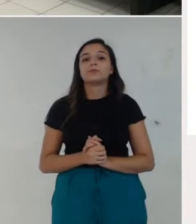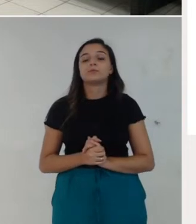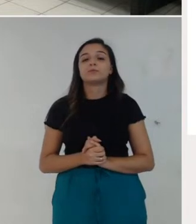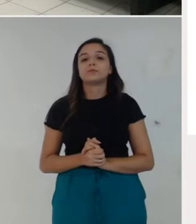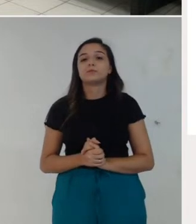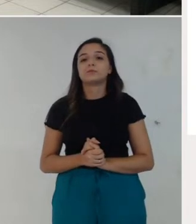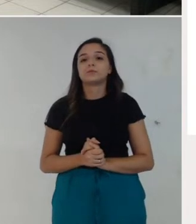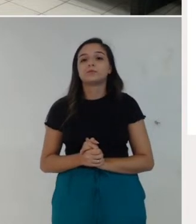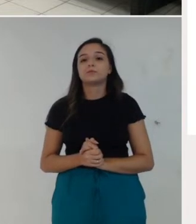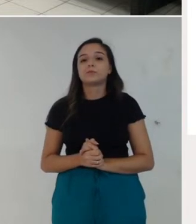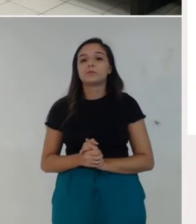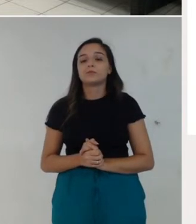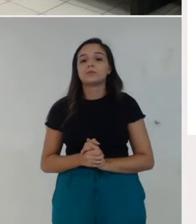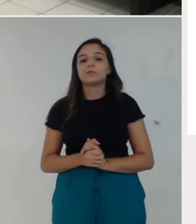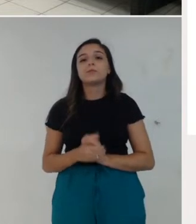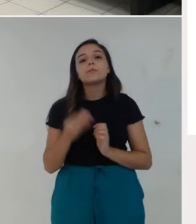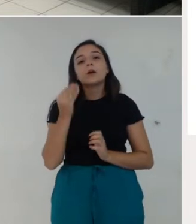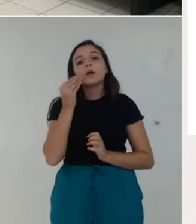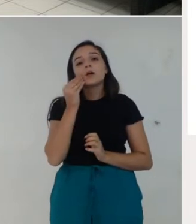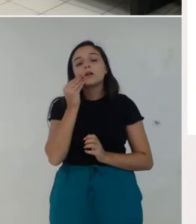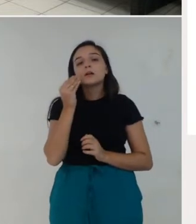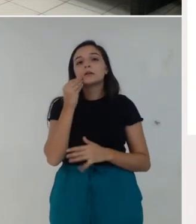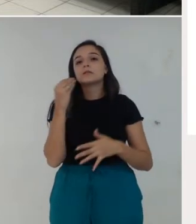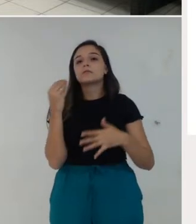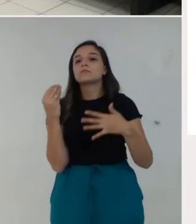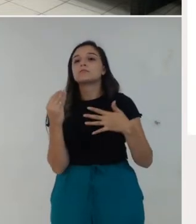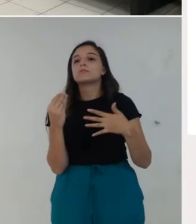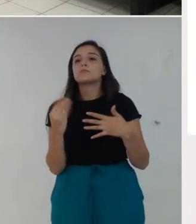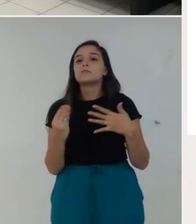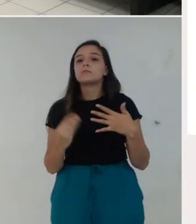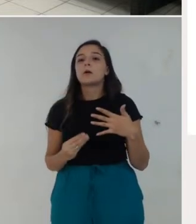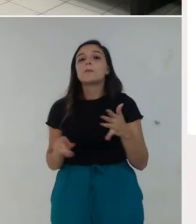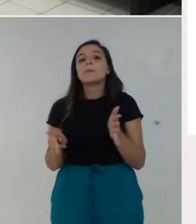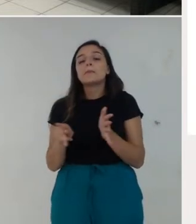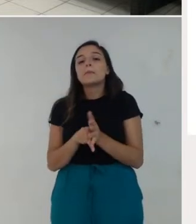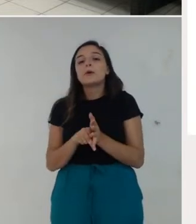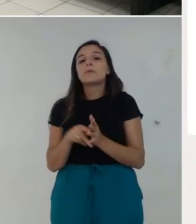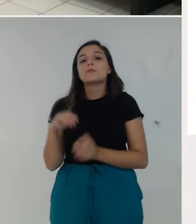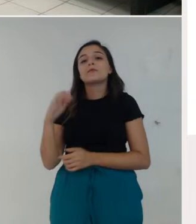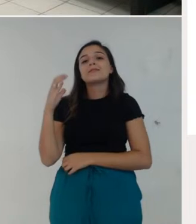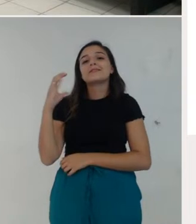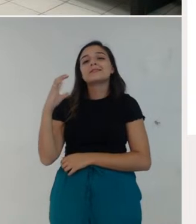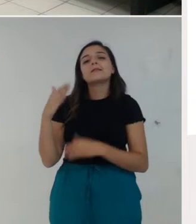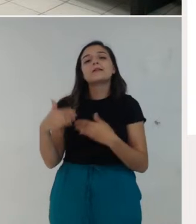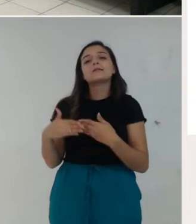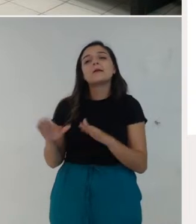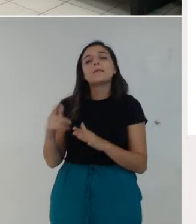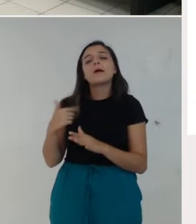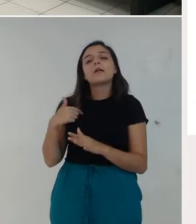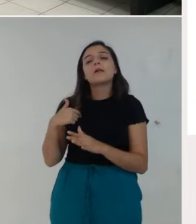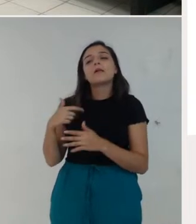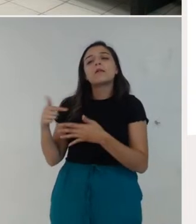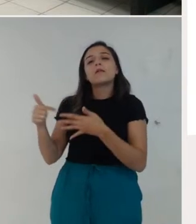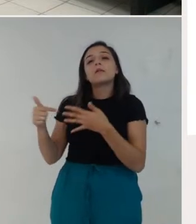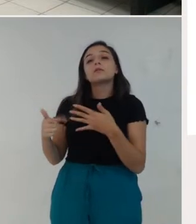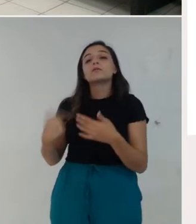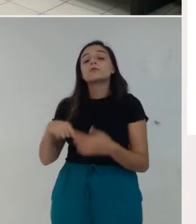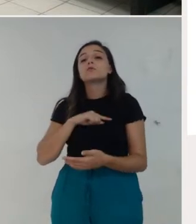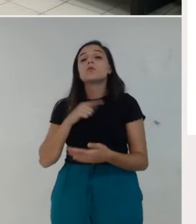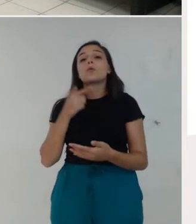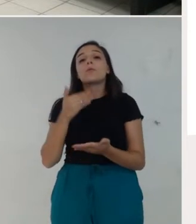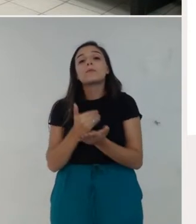para atender os princípios da dita ciência aberta, passamos a publicar em